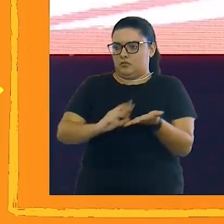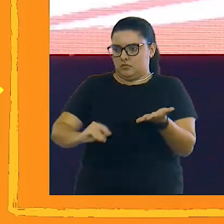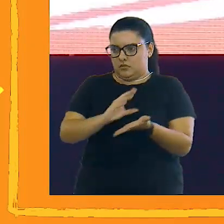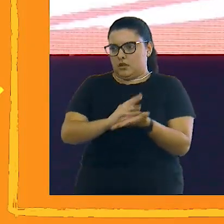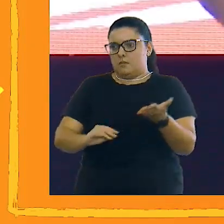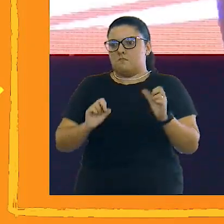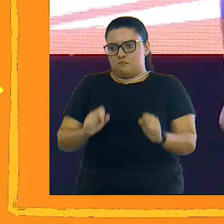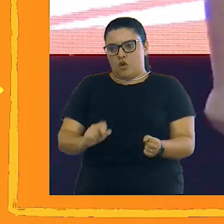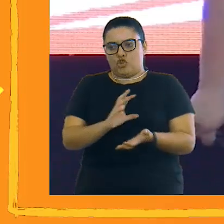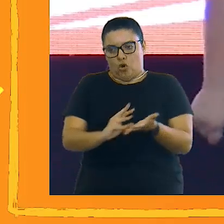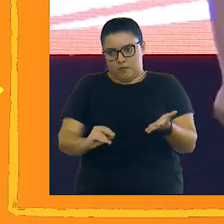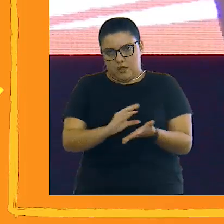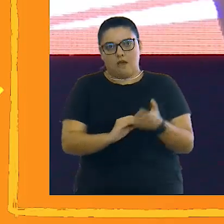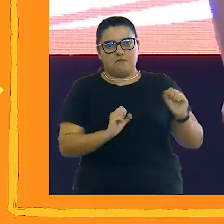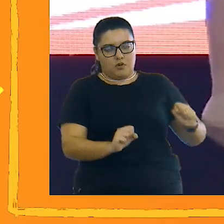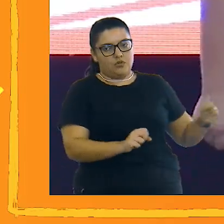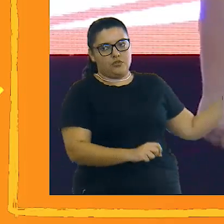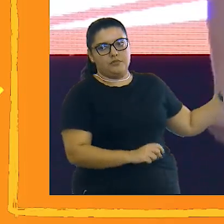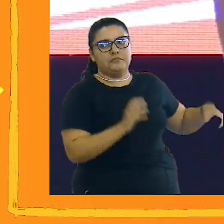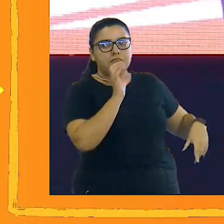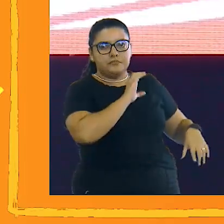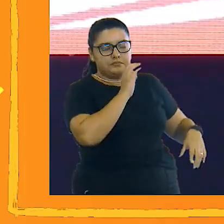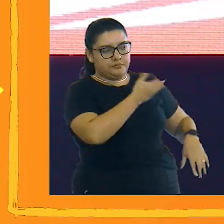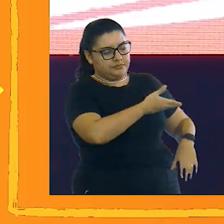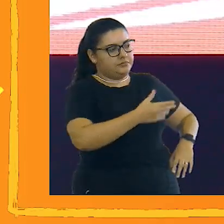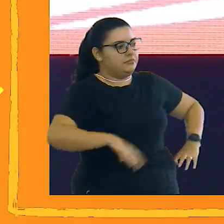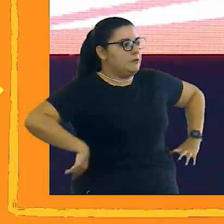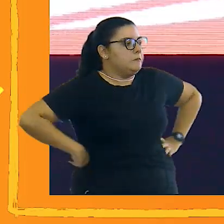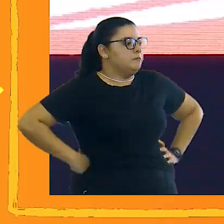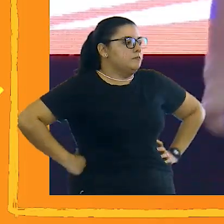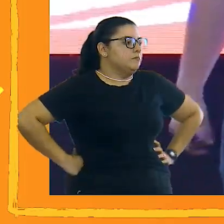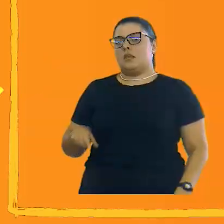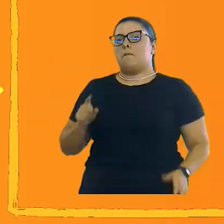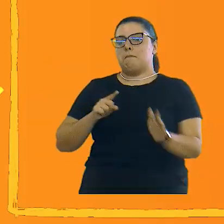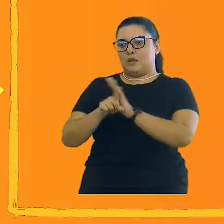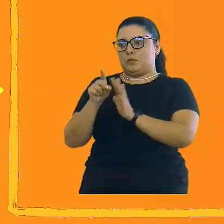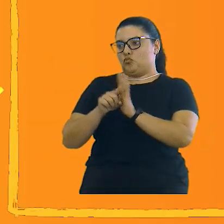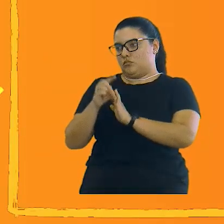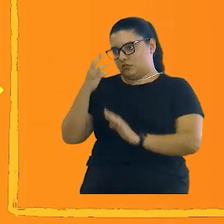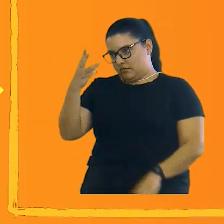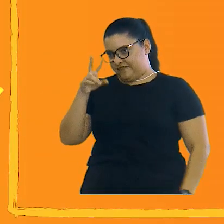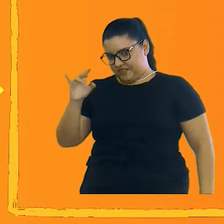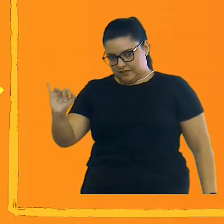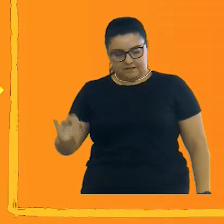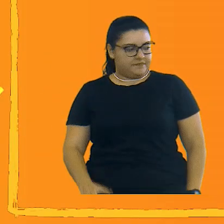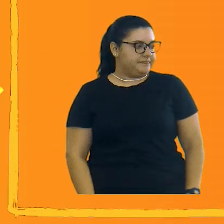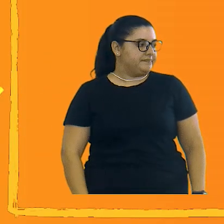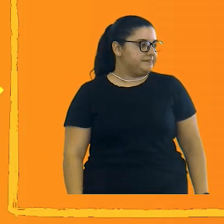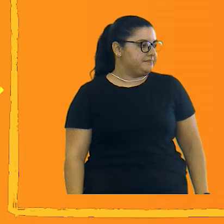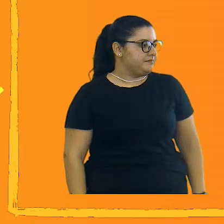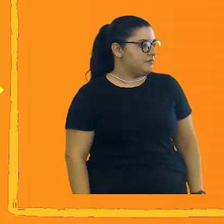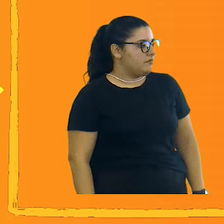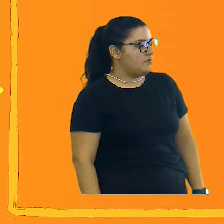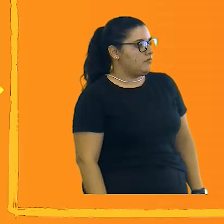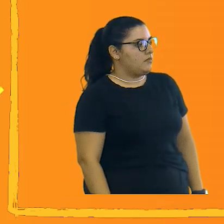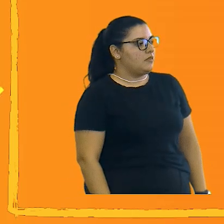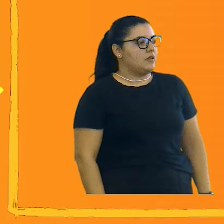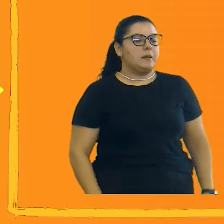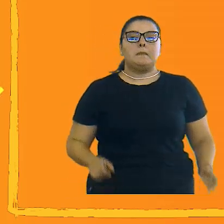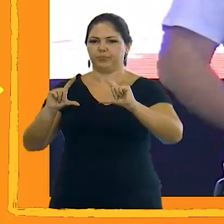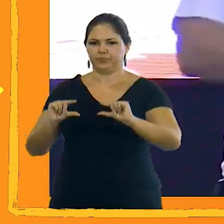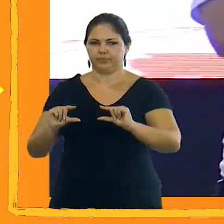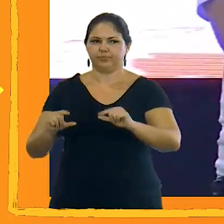tá aguniada copiando rápido aí de boa vai um tempinho galera simbora questão